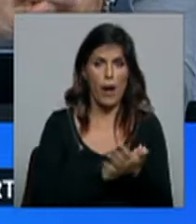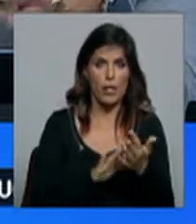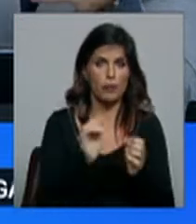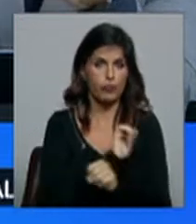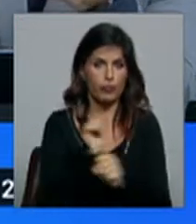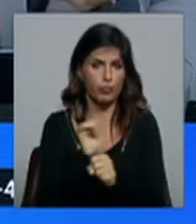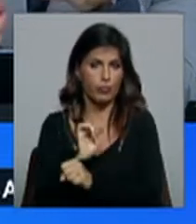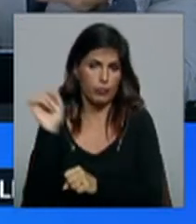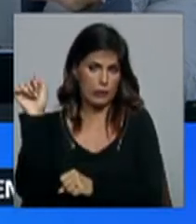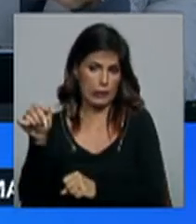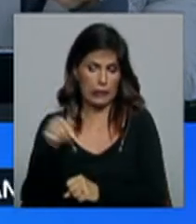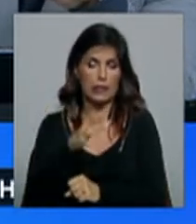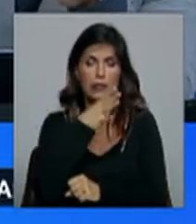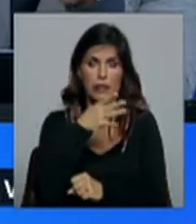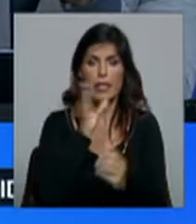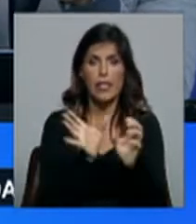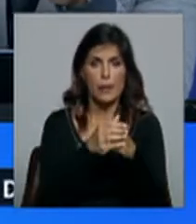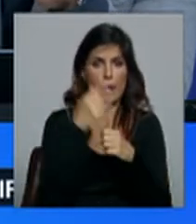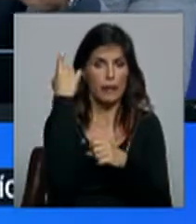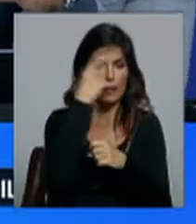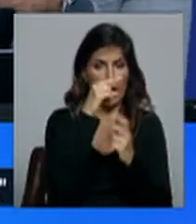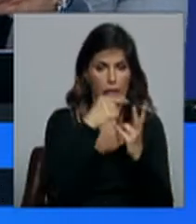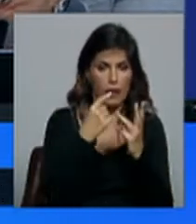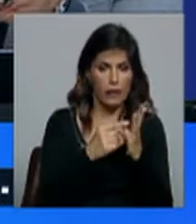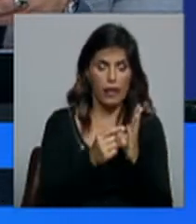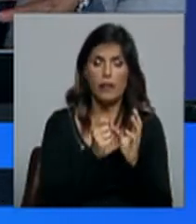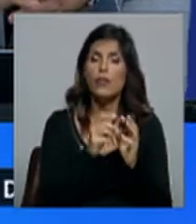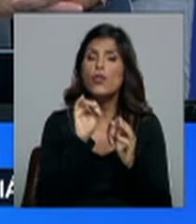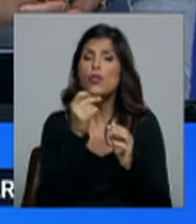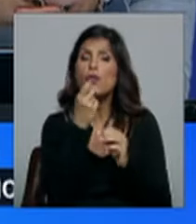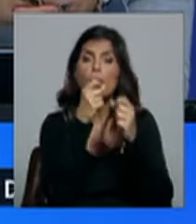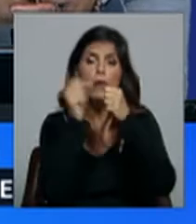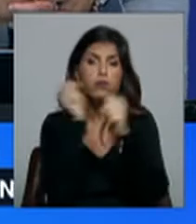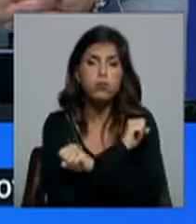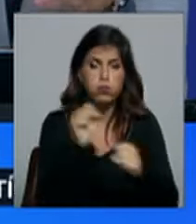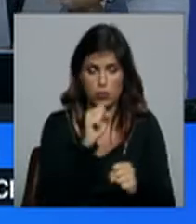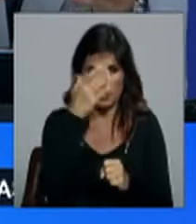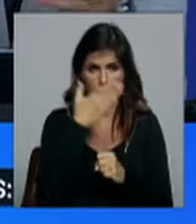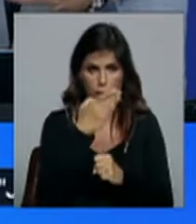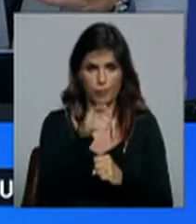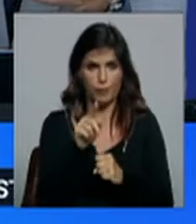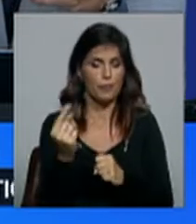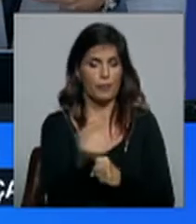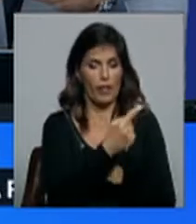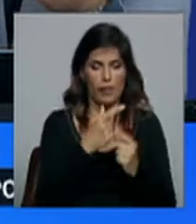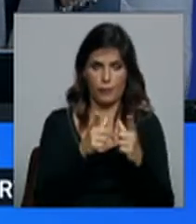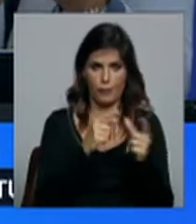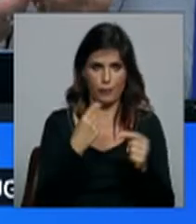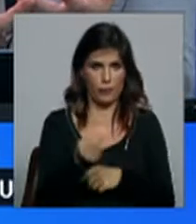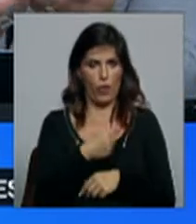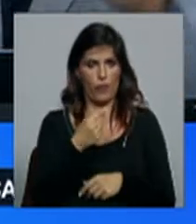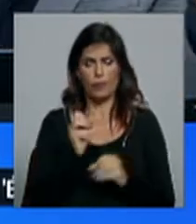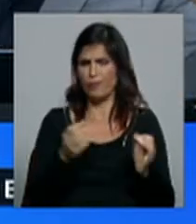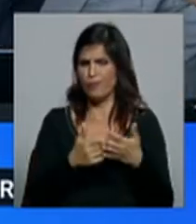que a equipa encontrou vários super flares por semana em cada uma destas estrelas jovens. Não